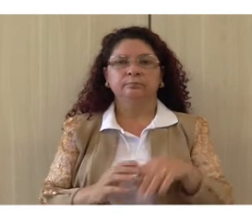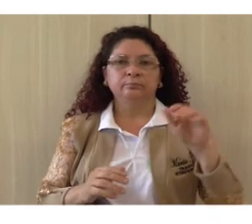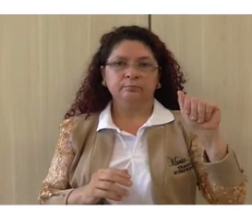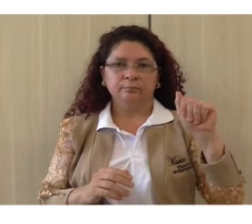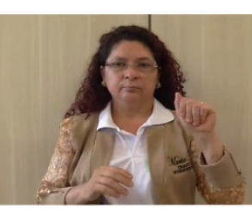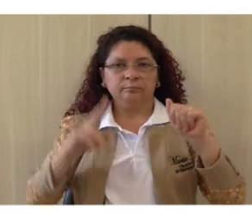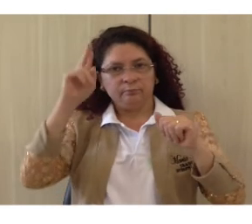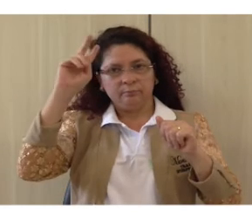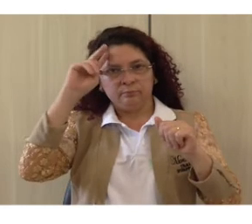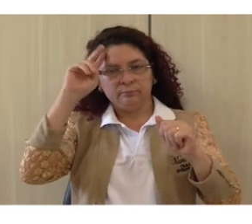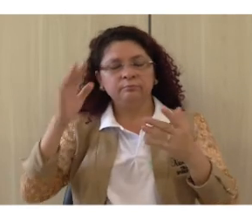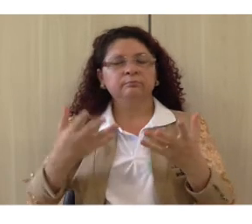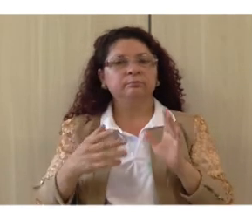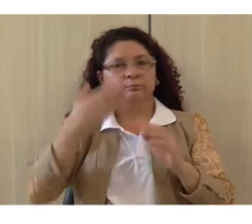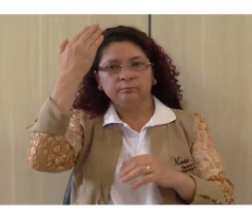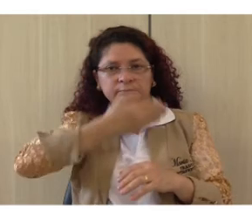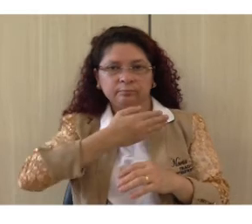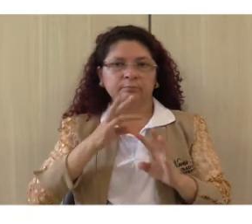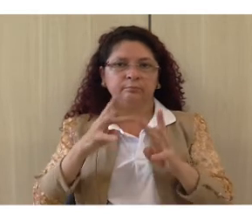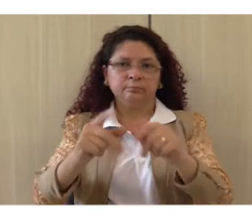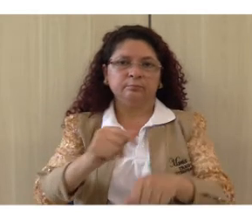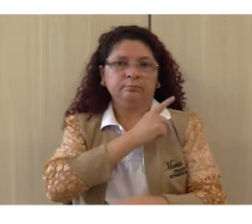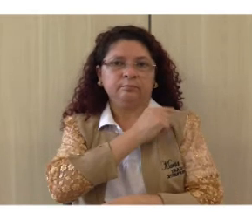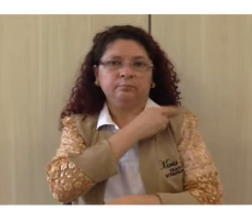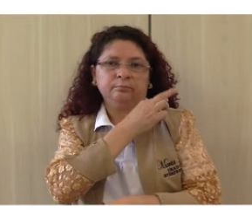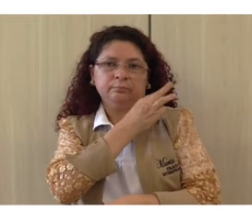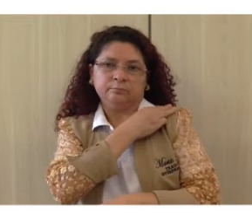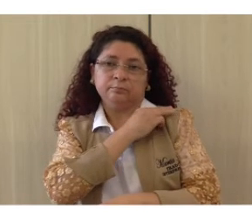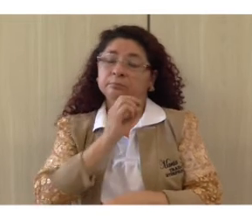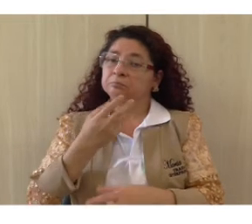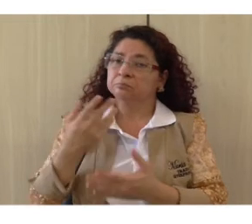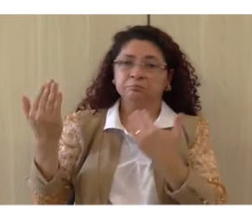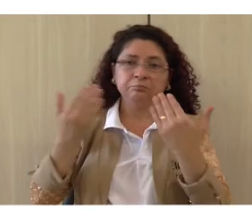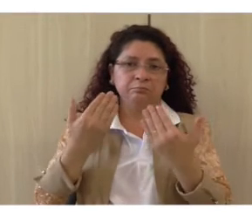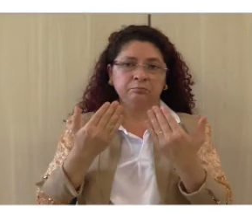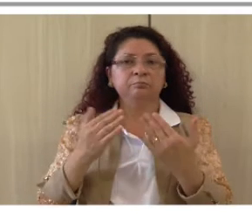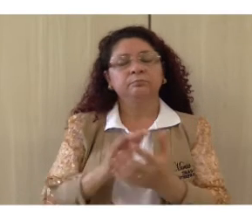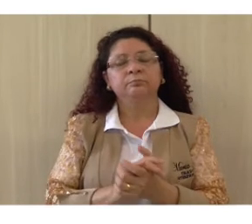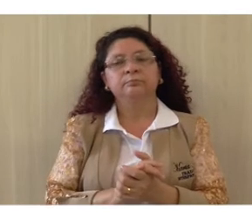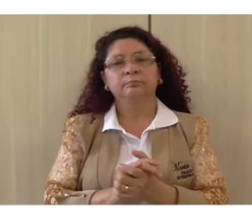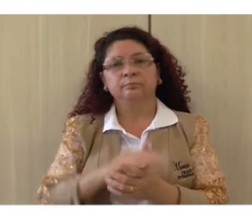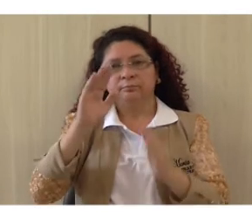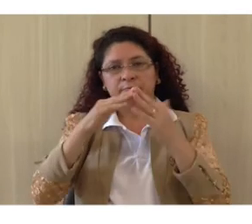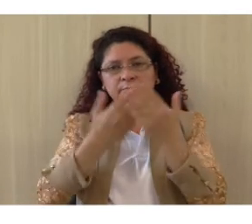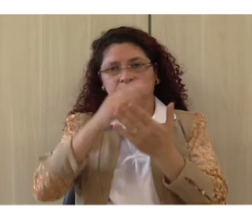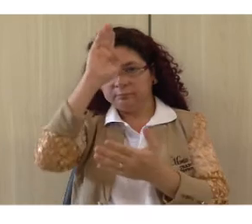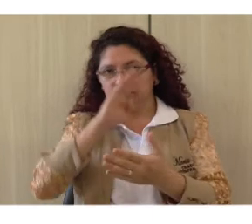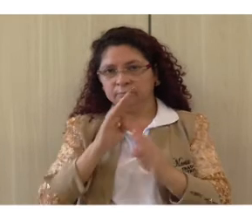A. Histórico escolar que comprove ter cursado integralmente o ensino médio ou ensino equivalente em escola pública.